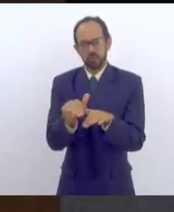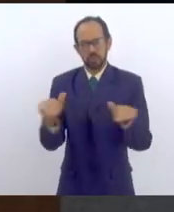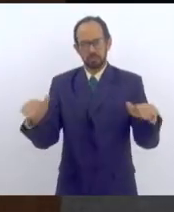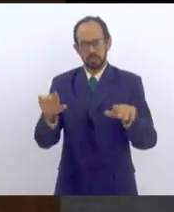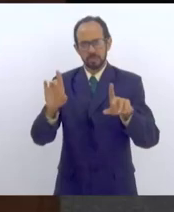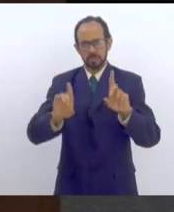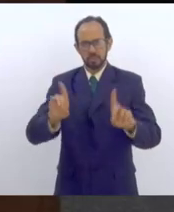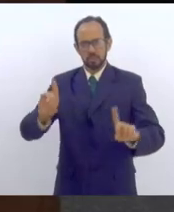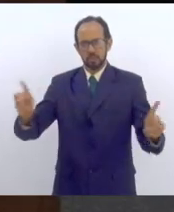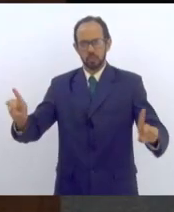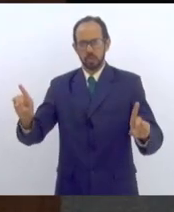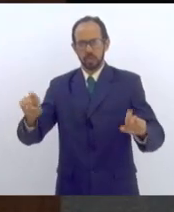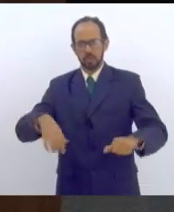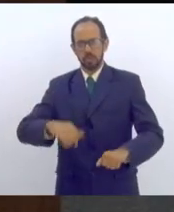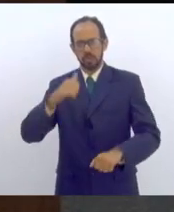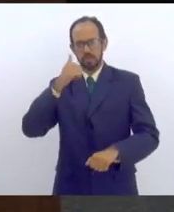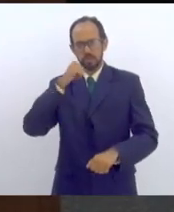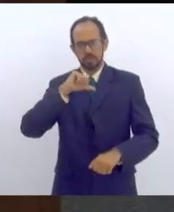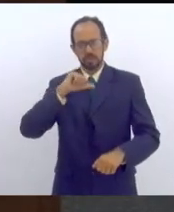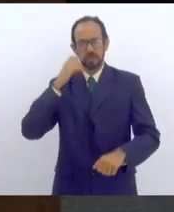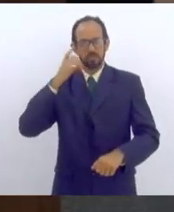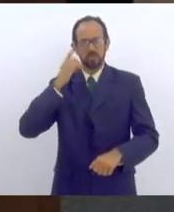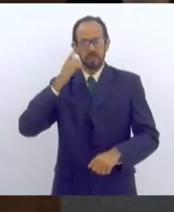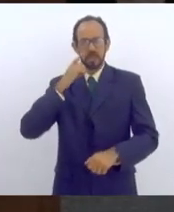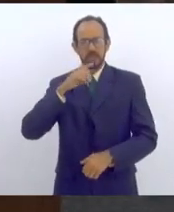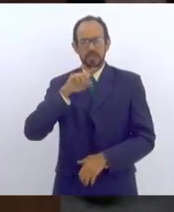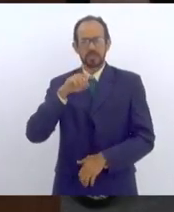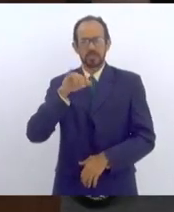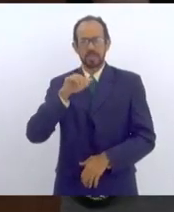colegas, deputada Zeidan, deputada Índia, deputada Célia Jordão.